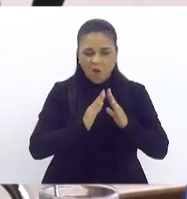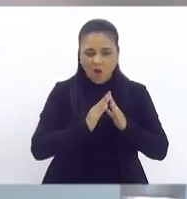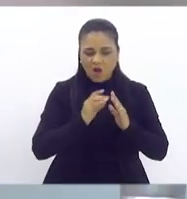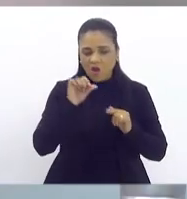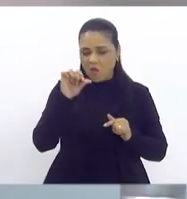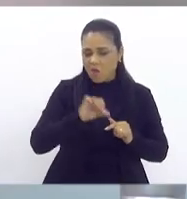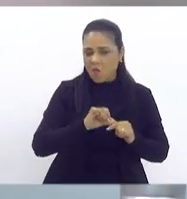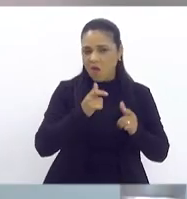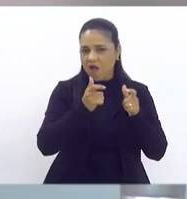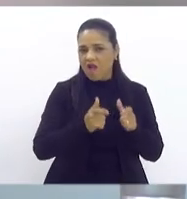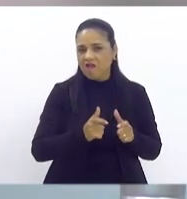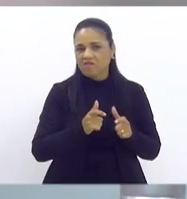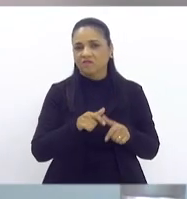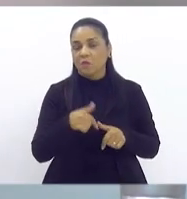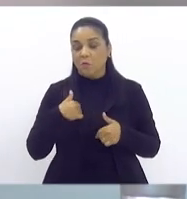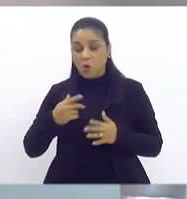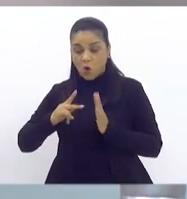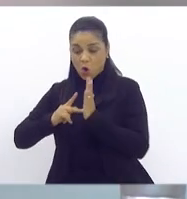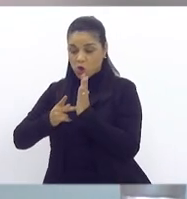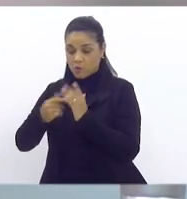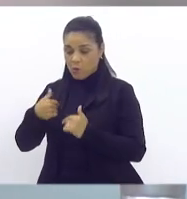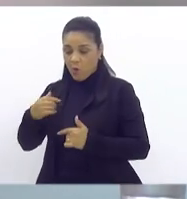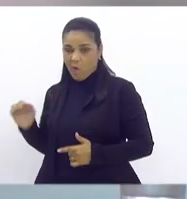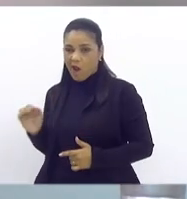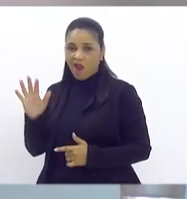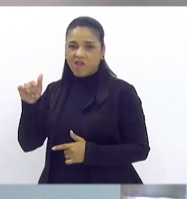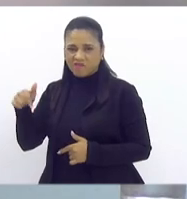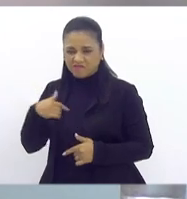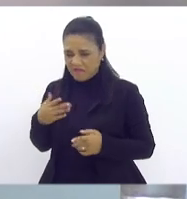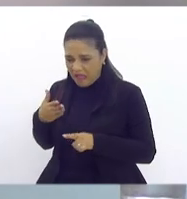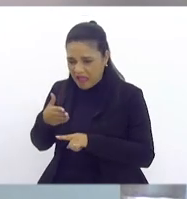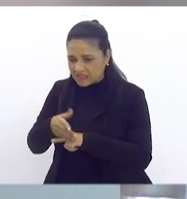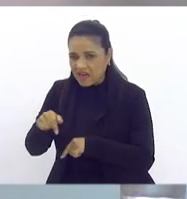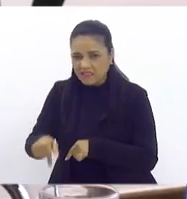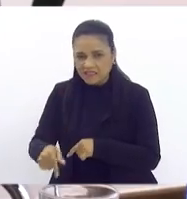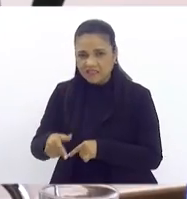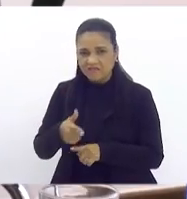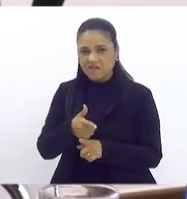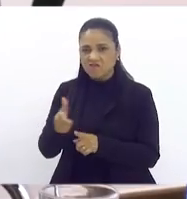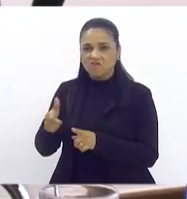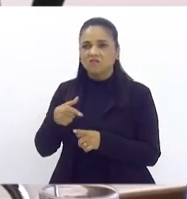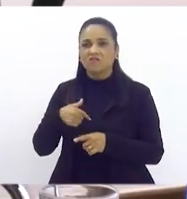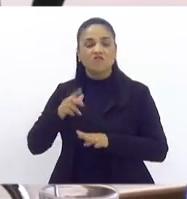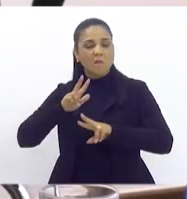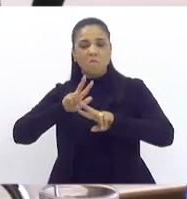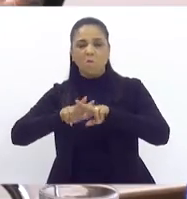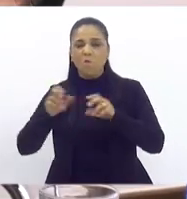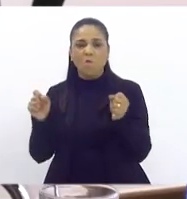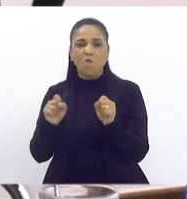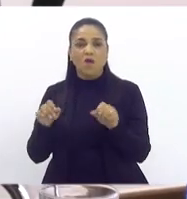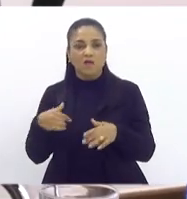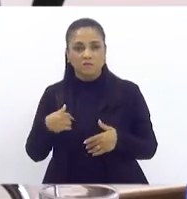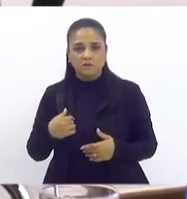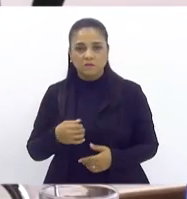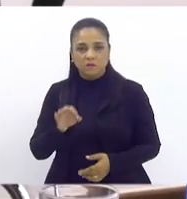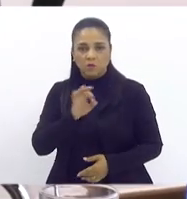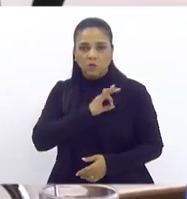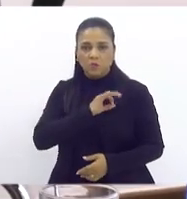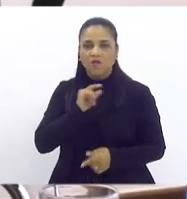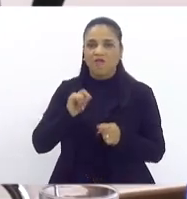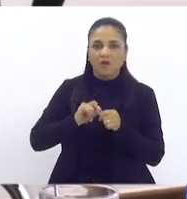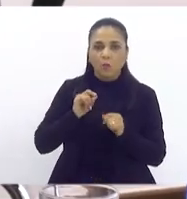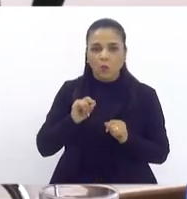você mora mal Olha o meu condomínio eu sou rico você tá achando que vai entrar aqui vai fazer alguma coisa você não vai me prender tal e o policial O que é que